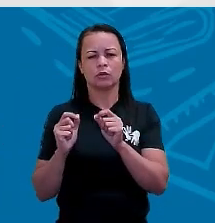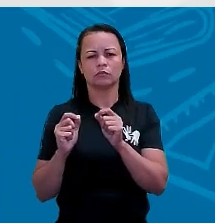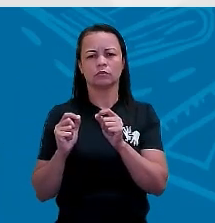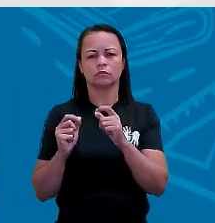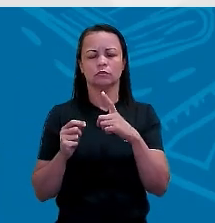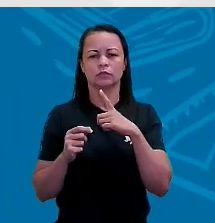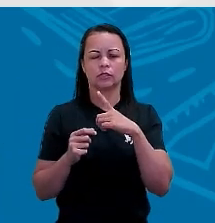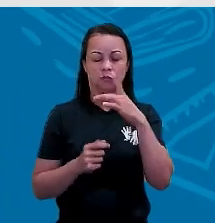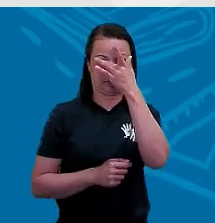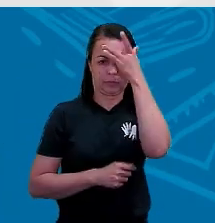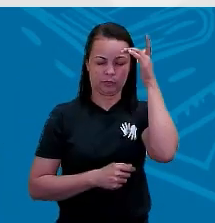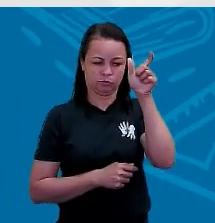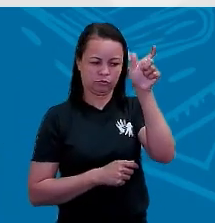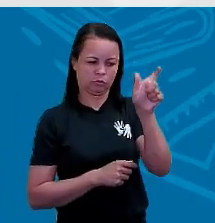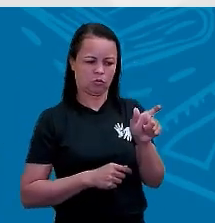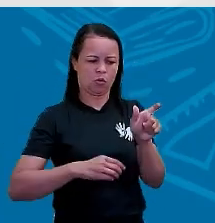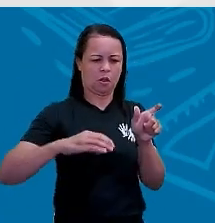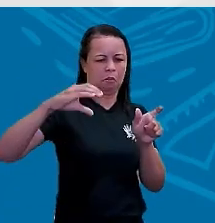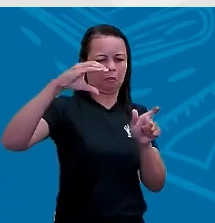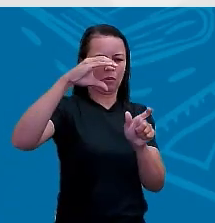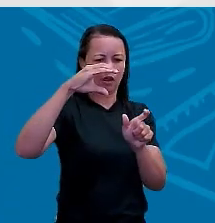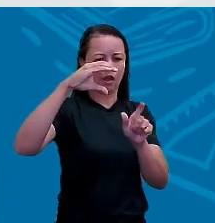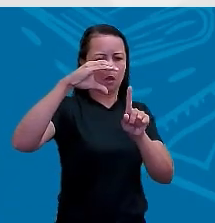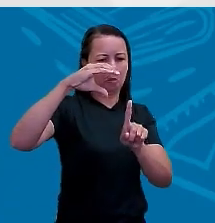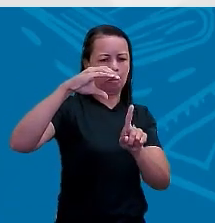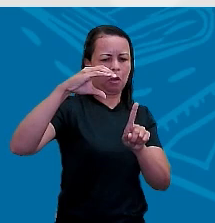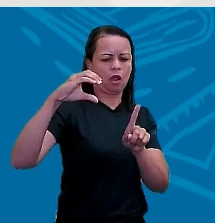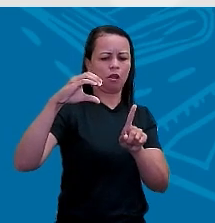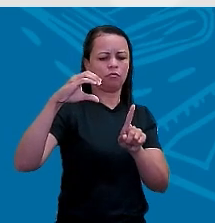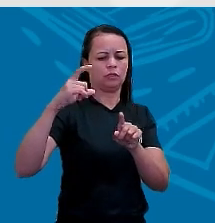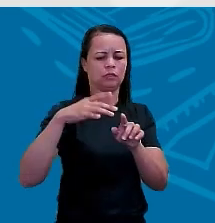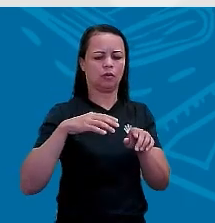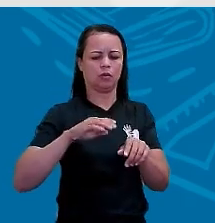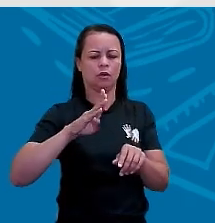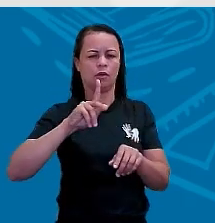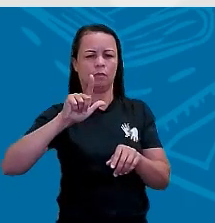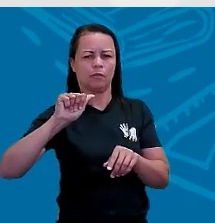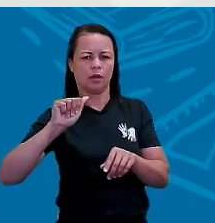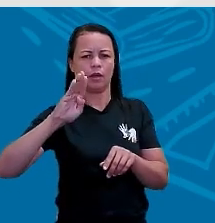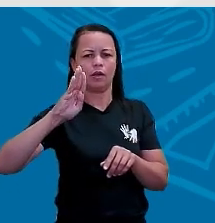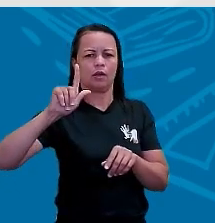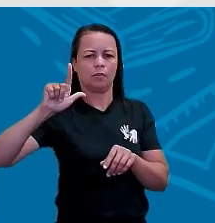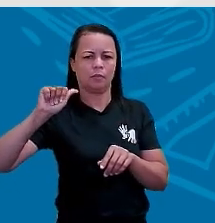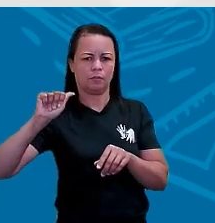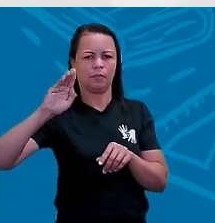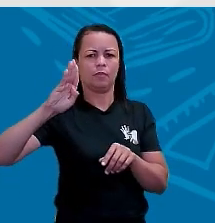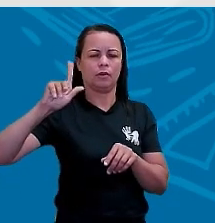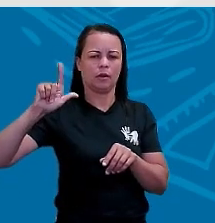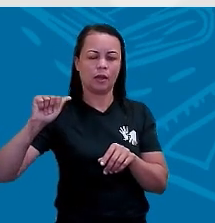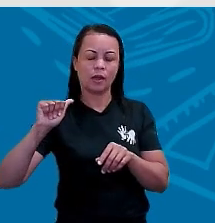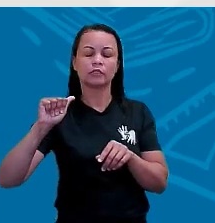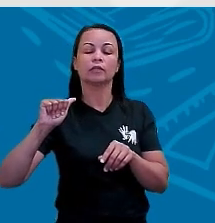tem um balão, onde diz blá, blá, blá, indica que alguém está falando algo.